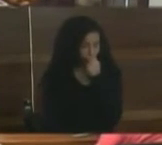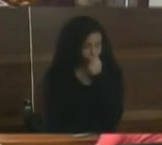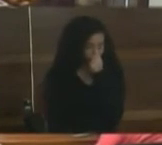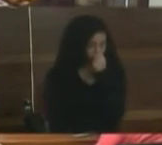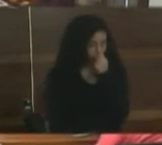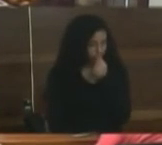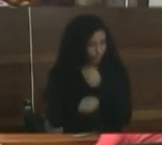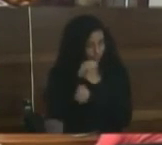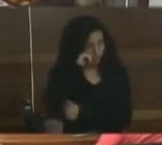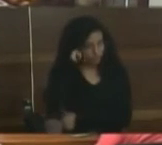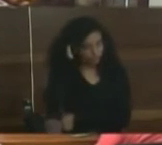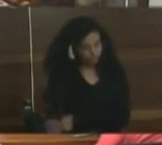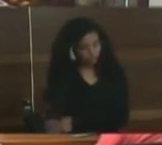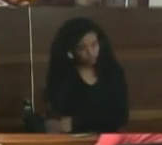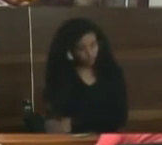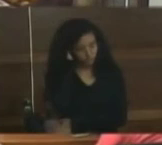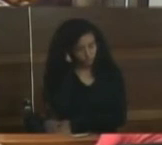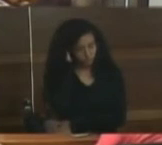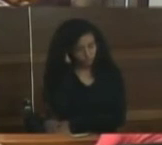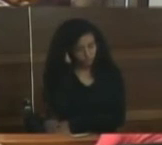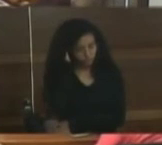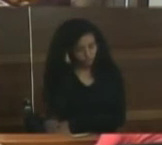e aí